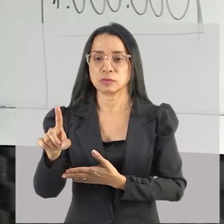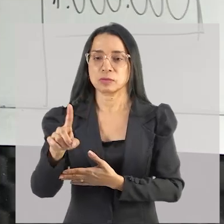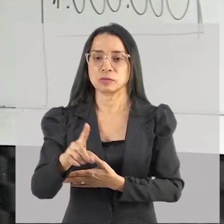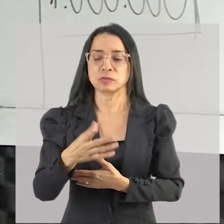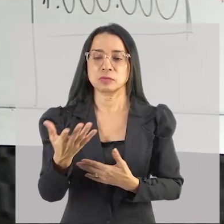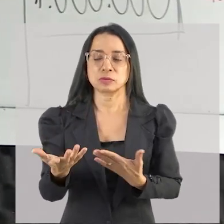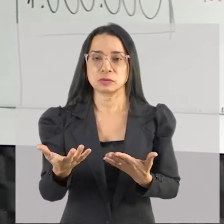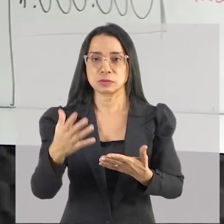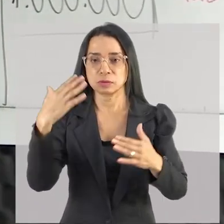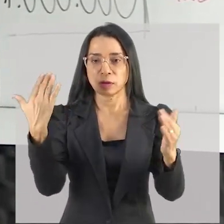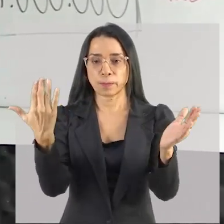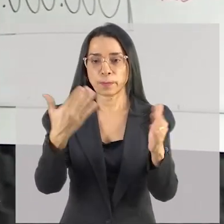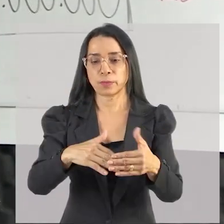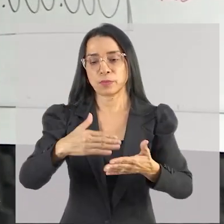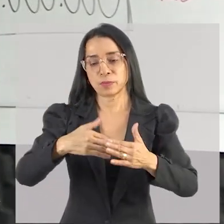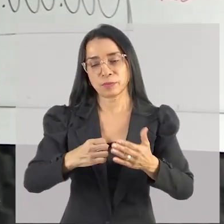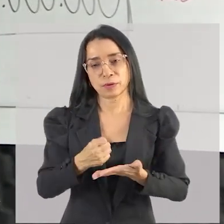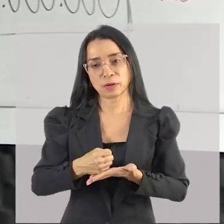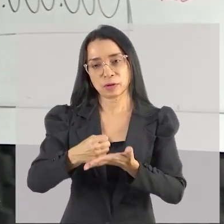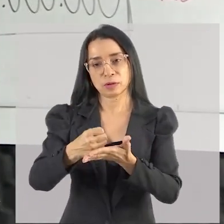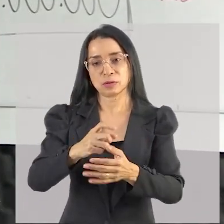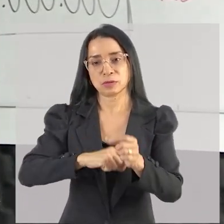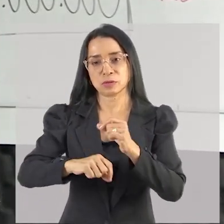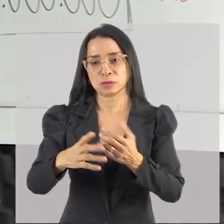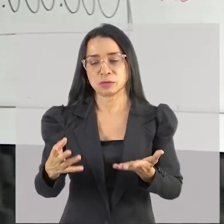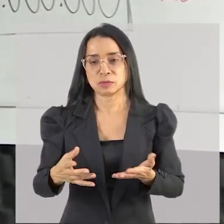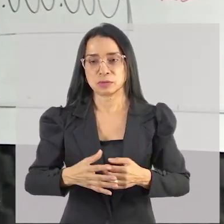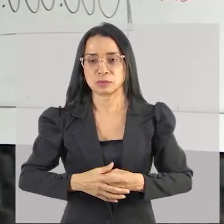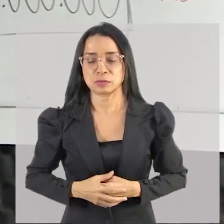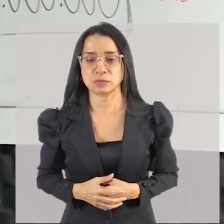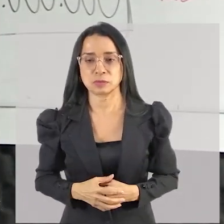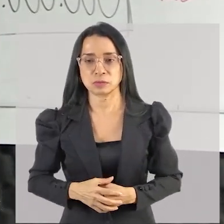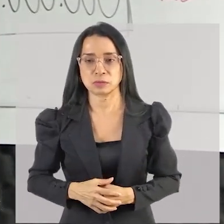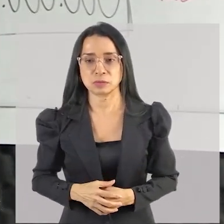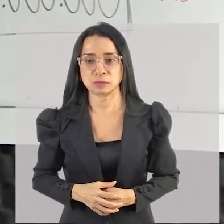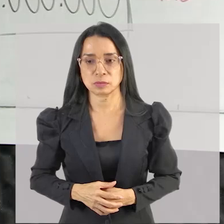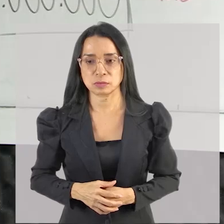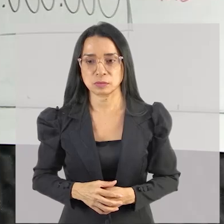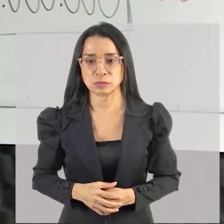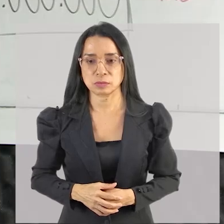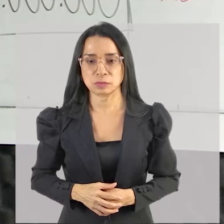prova, ok? Vou pagar essa aqui também para ganhar já esse espaço.